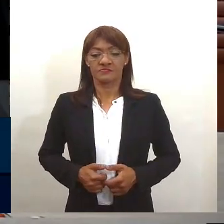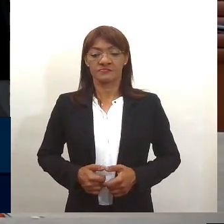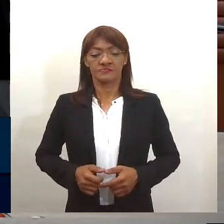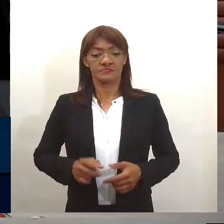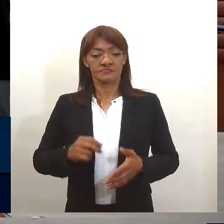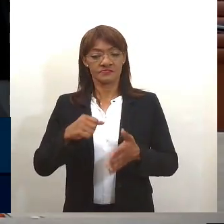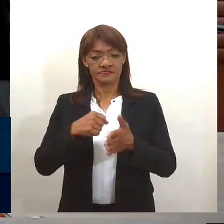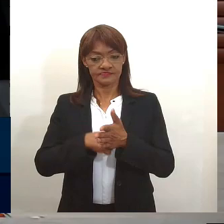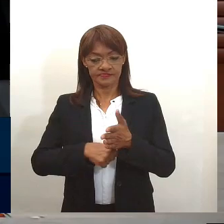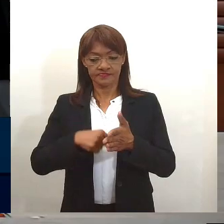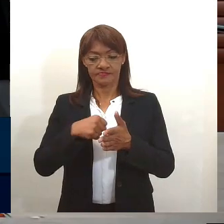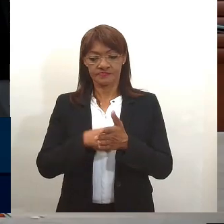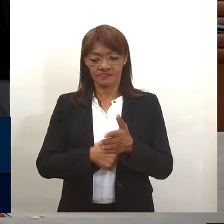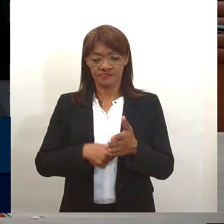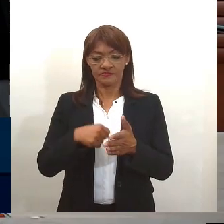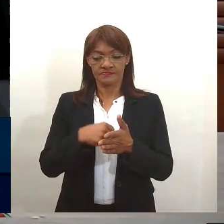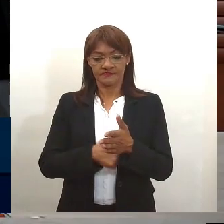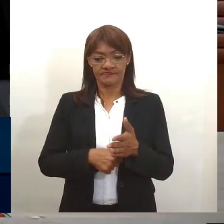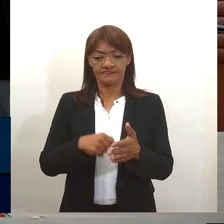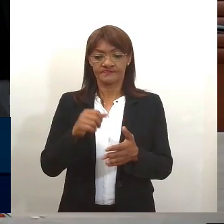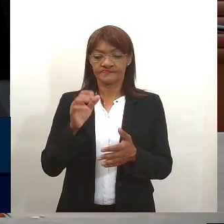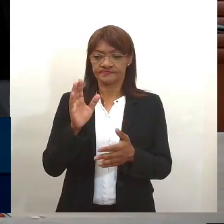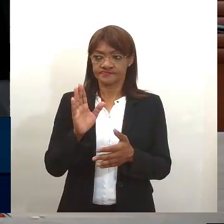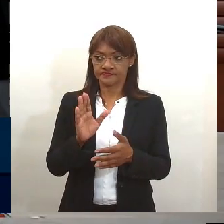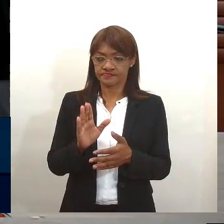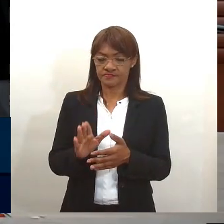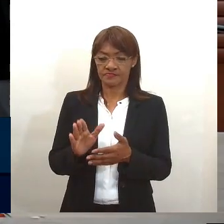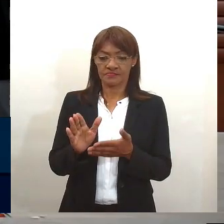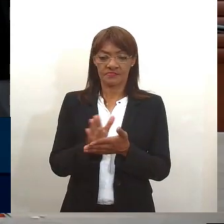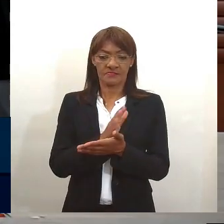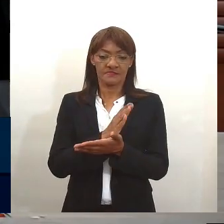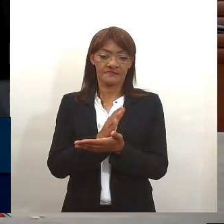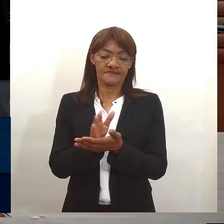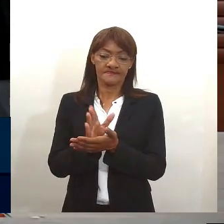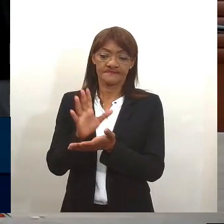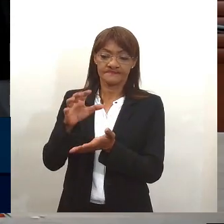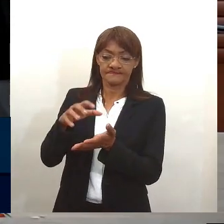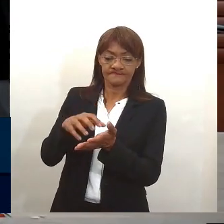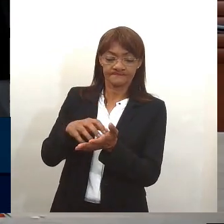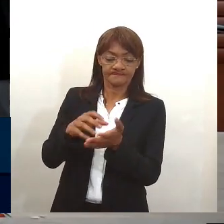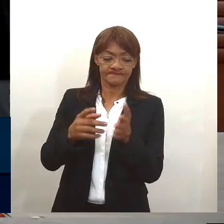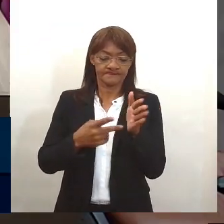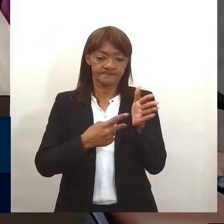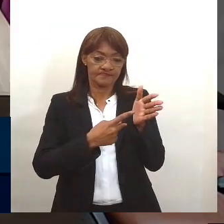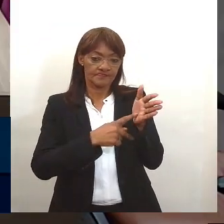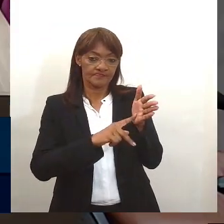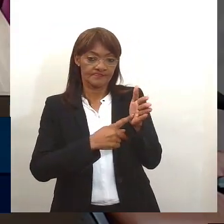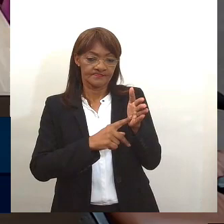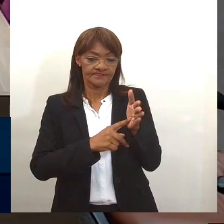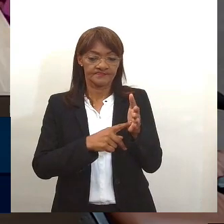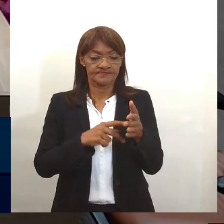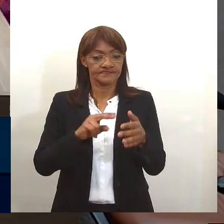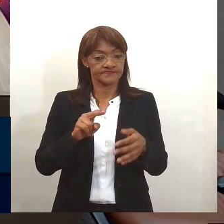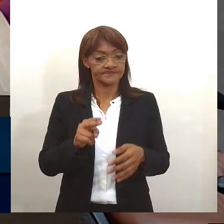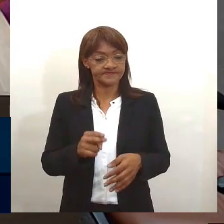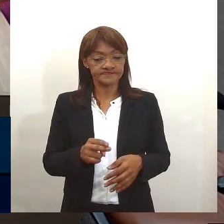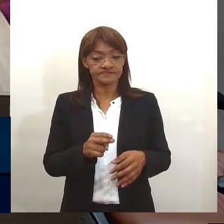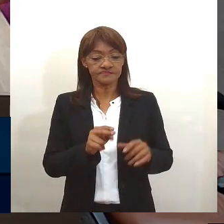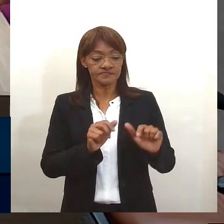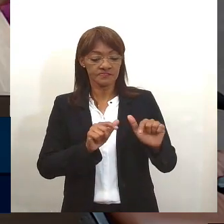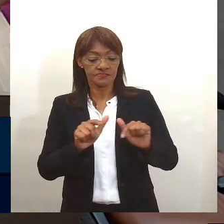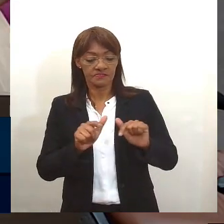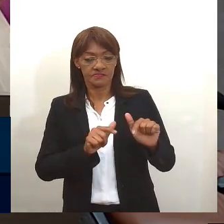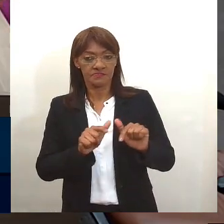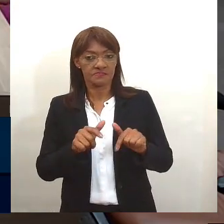alguns setores dos sindicatos, da classe trabalhadora, a importância da realização. O governo, no